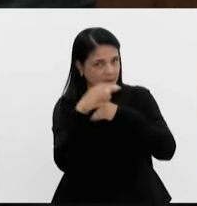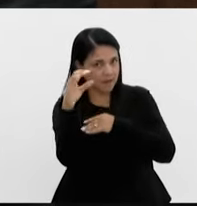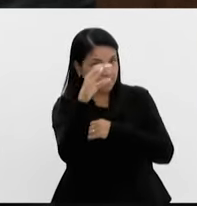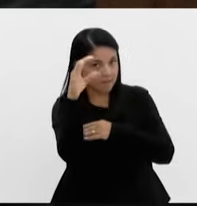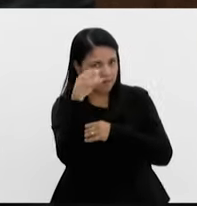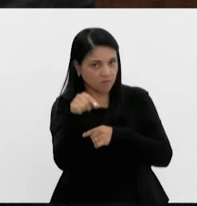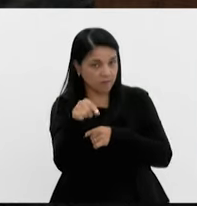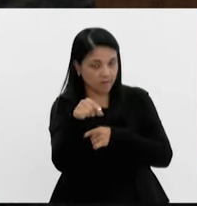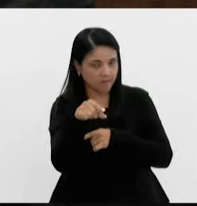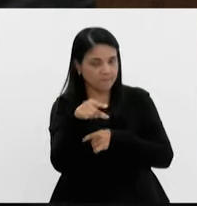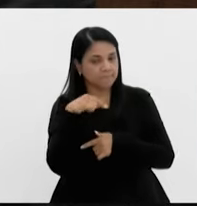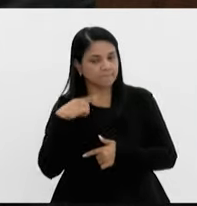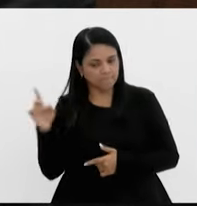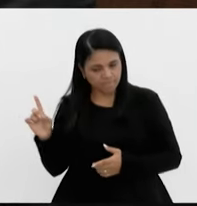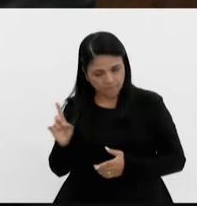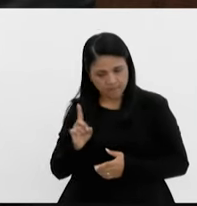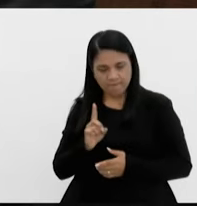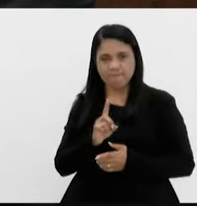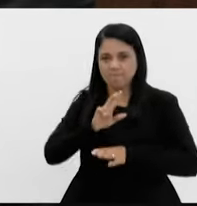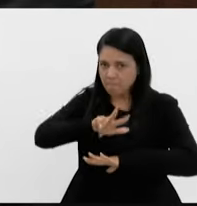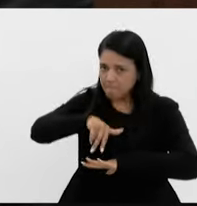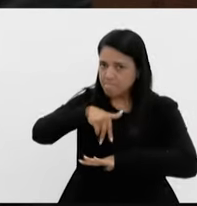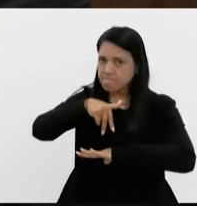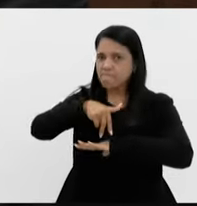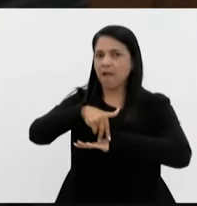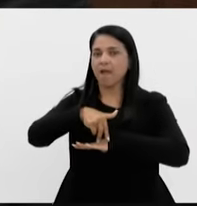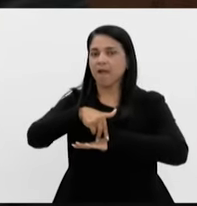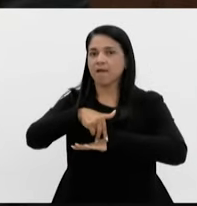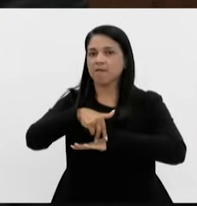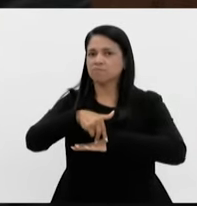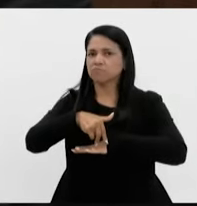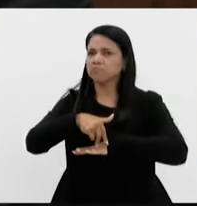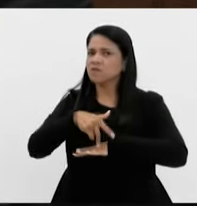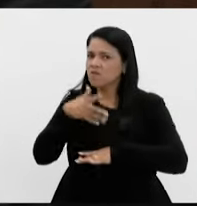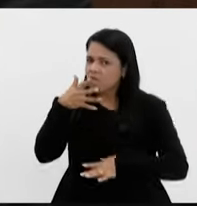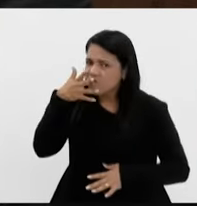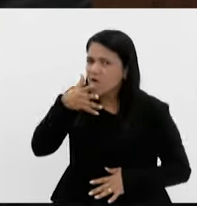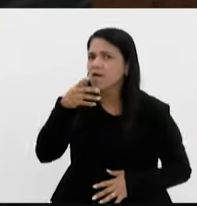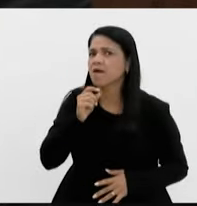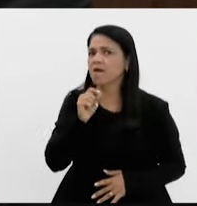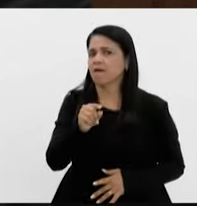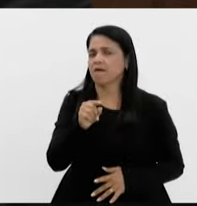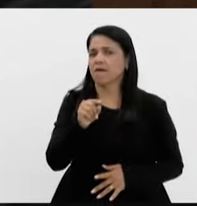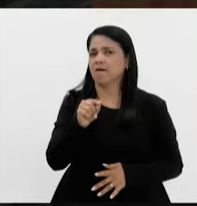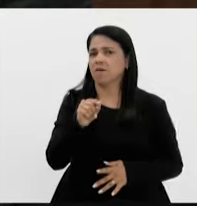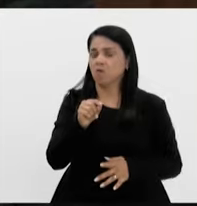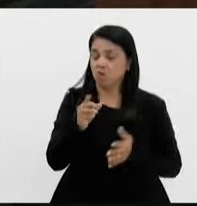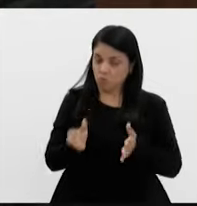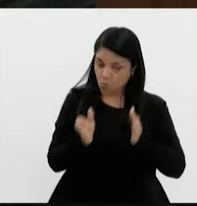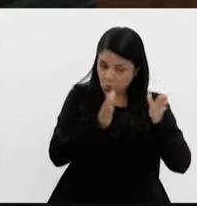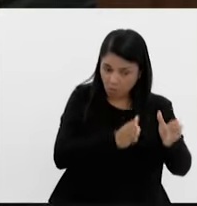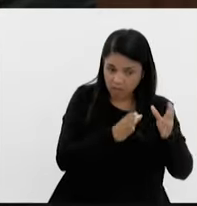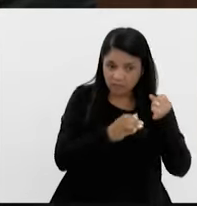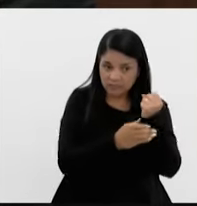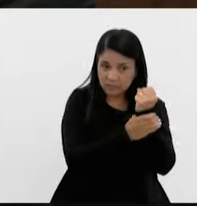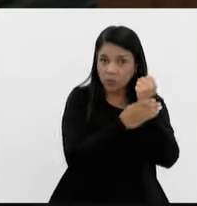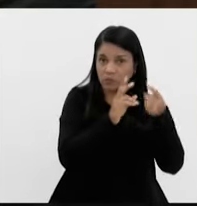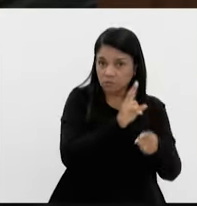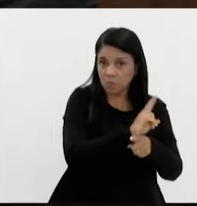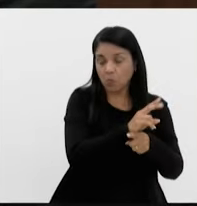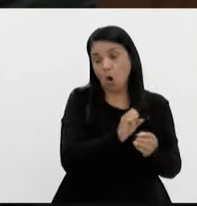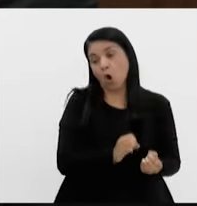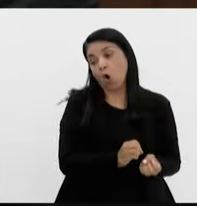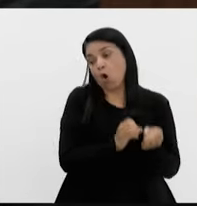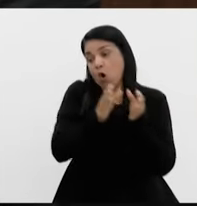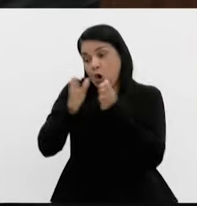ter a ombridade de vir a esse microfone e se posicionar ou tá do lado da segurança pública ou tá do lado daqueles que são Inimigos da